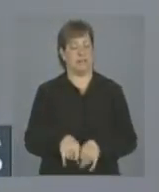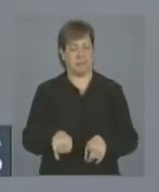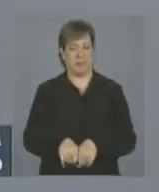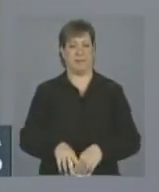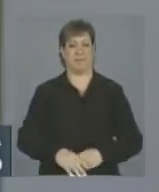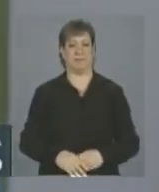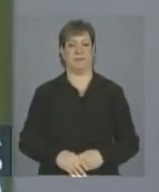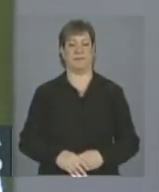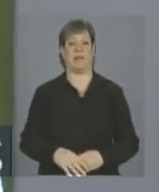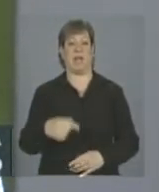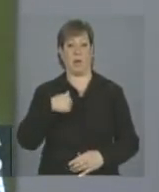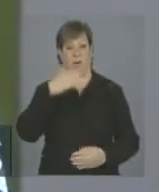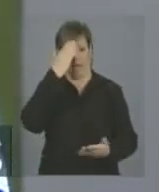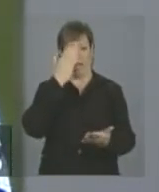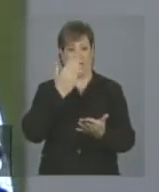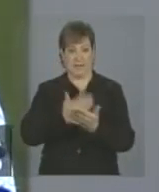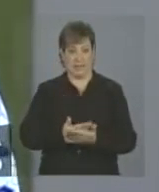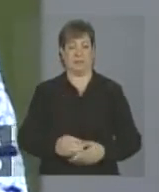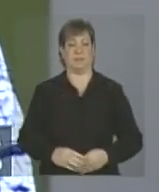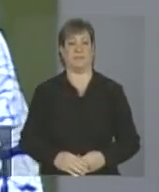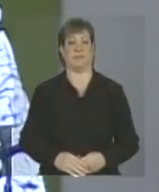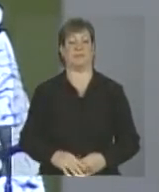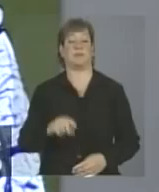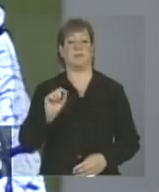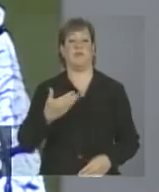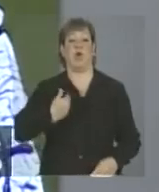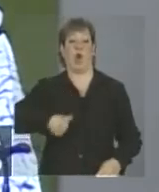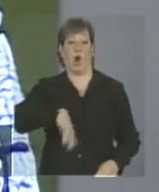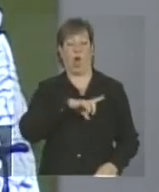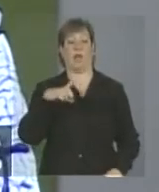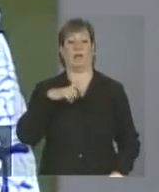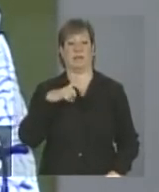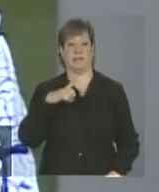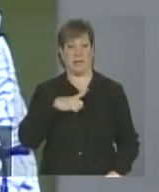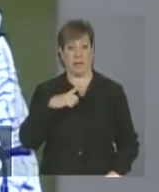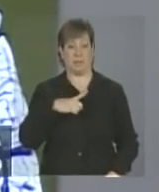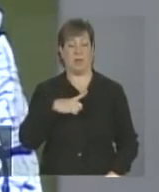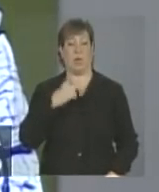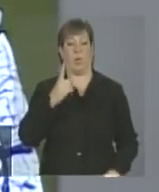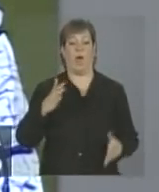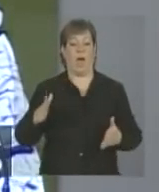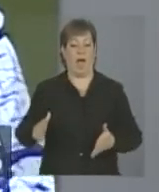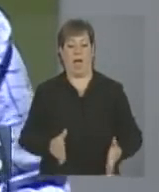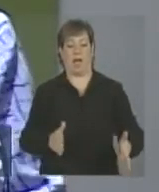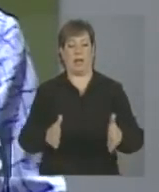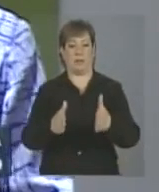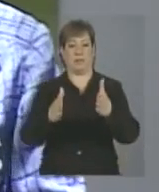E eu acredito que nós temos um caminho